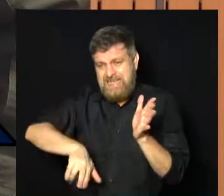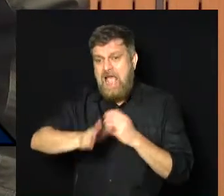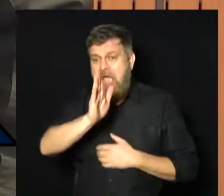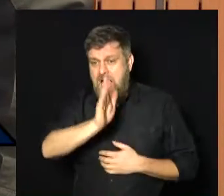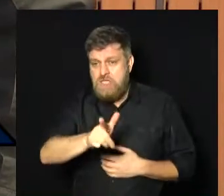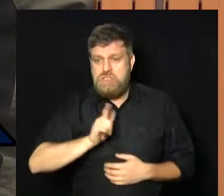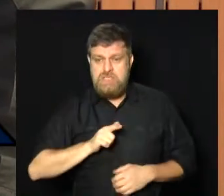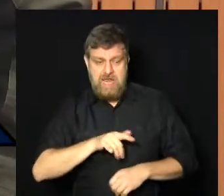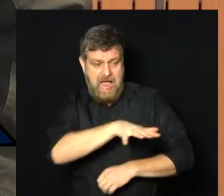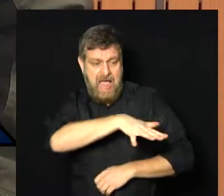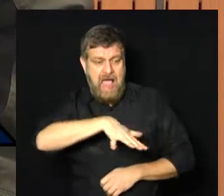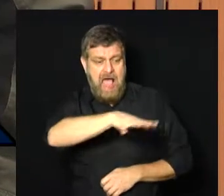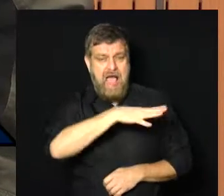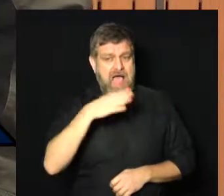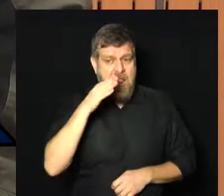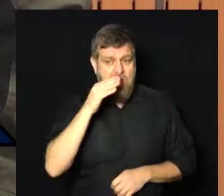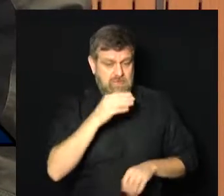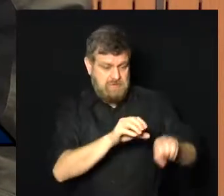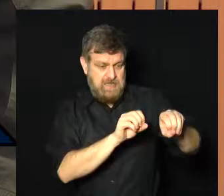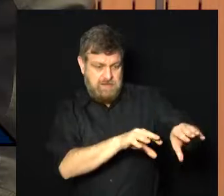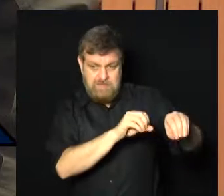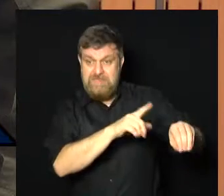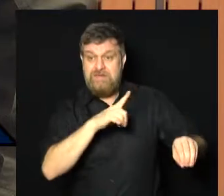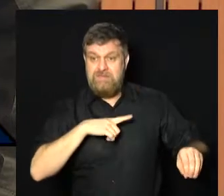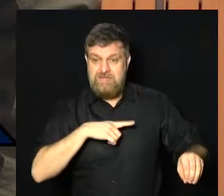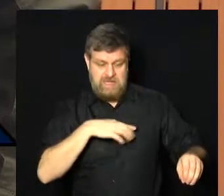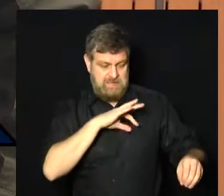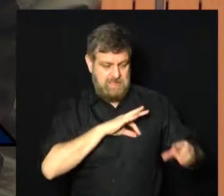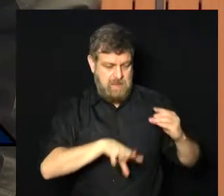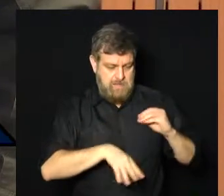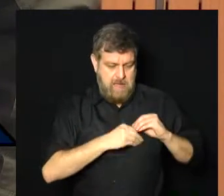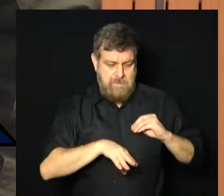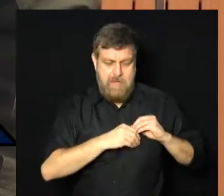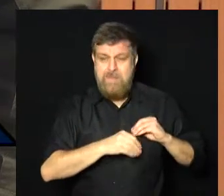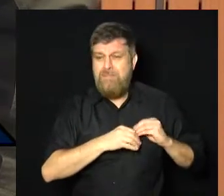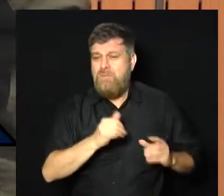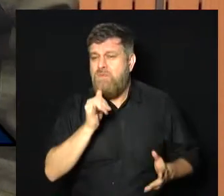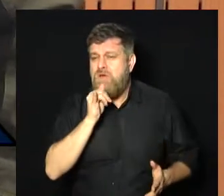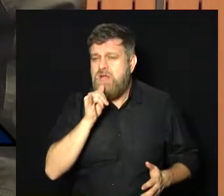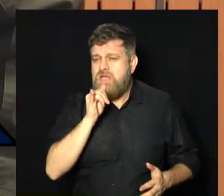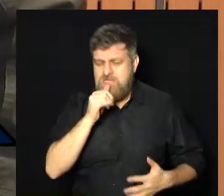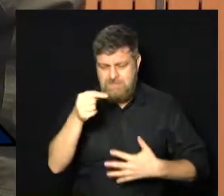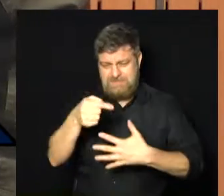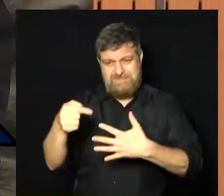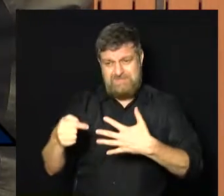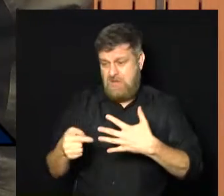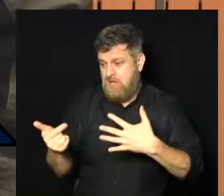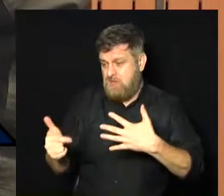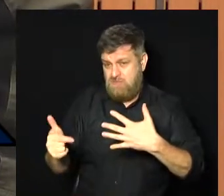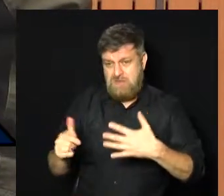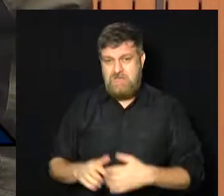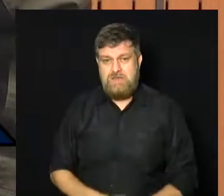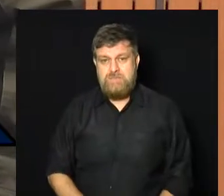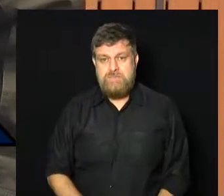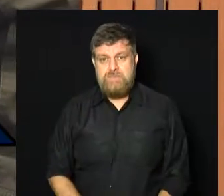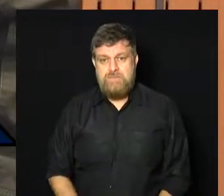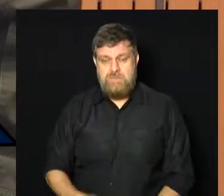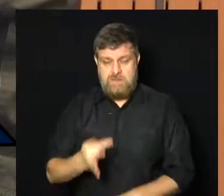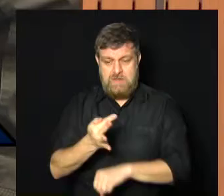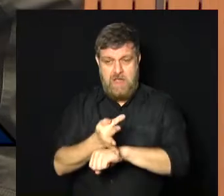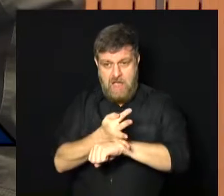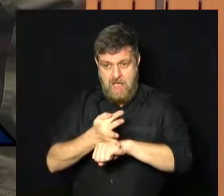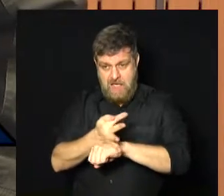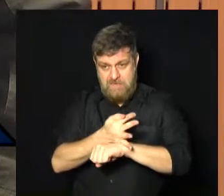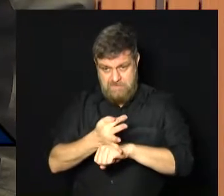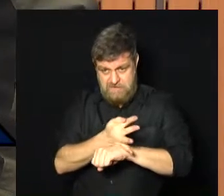vida dos outros trabalhadores da educação. Eu vou citar, por exemplo, o exemplo do recesso, né? Que talvez seja um